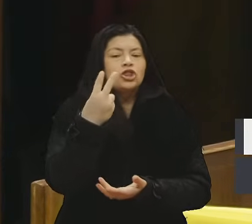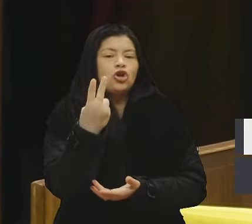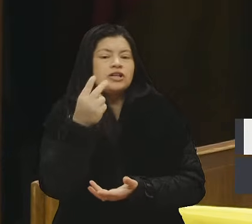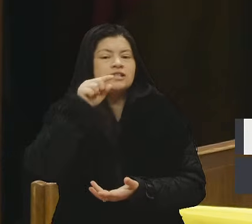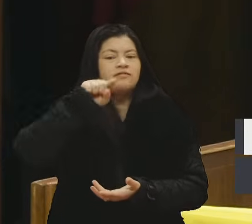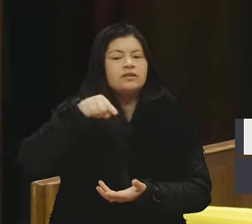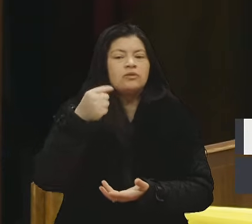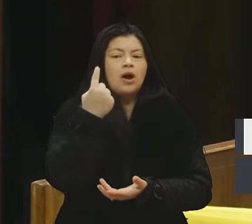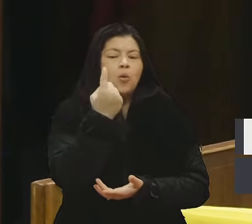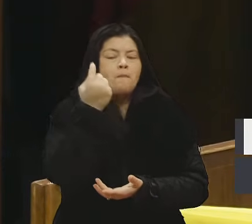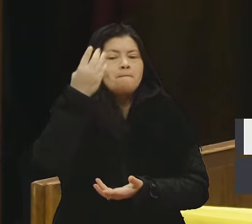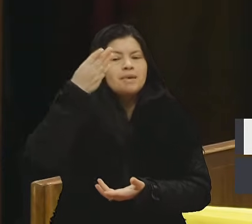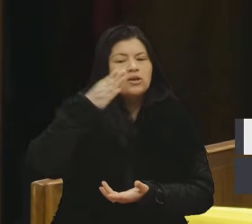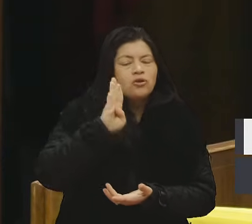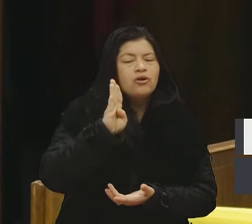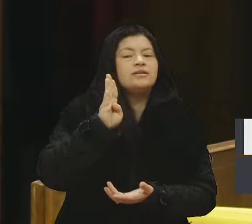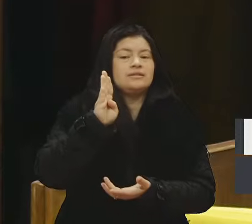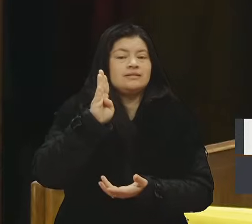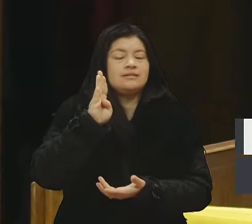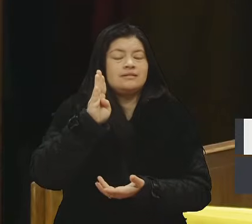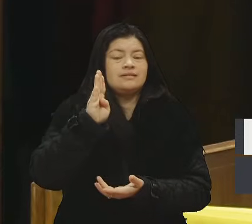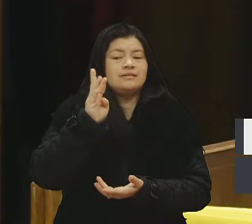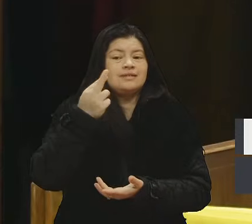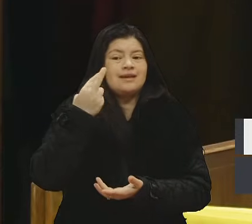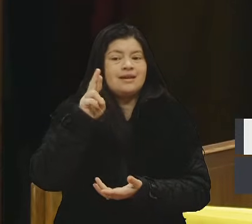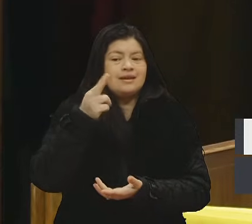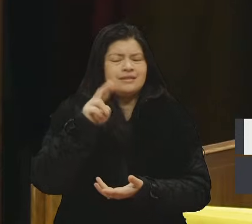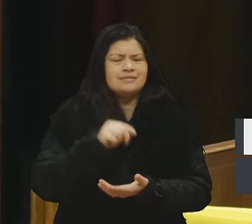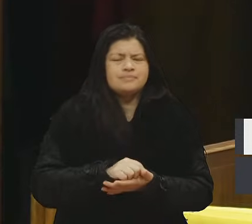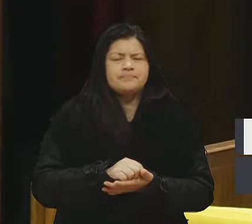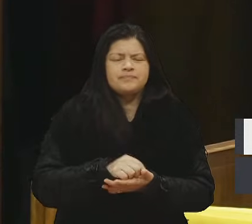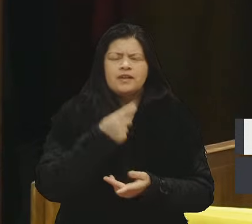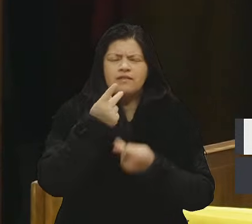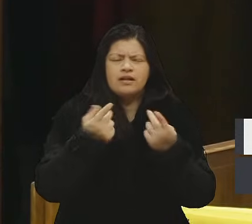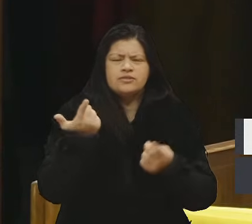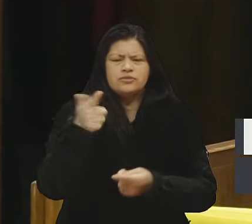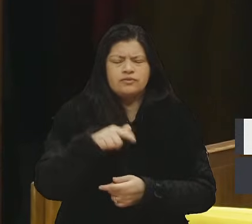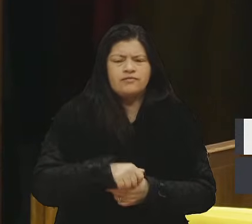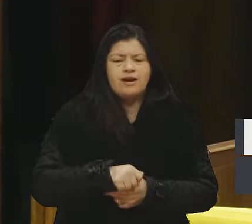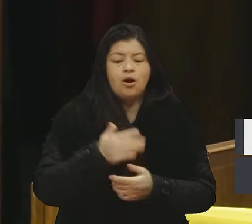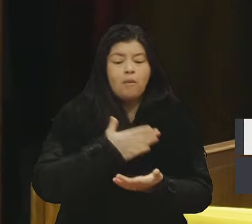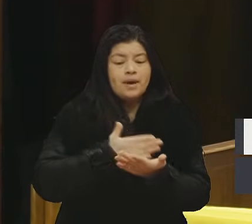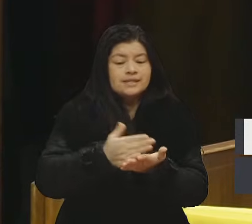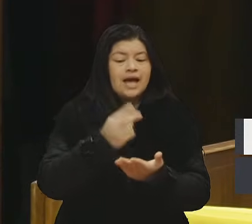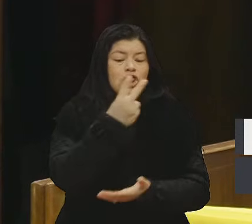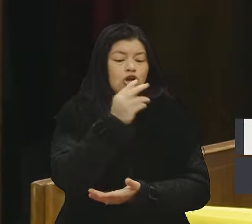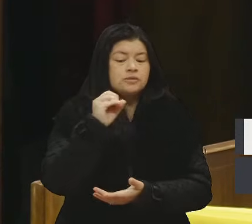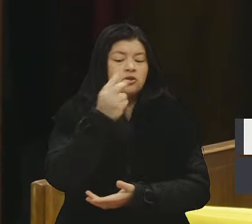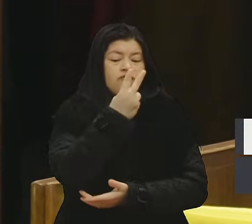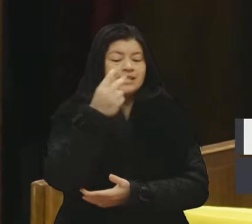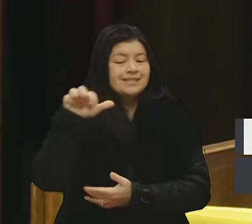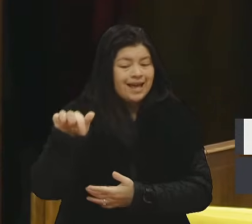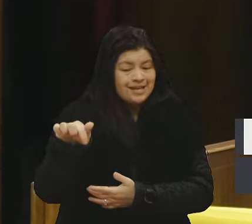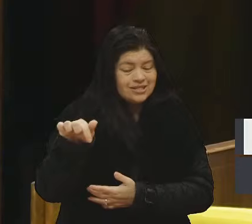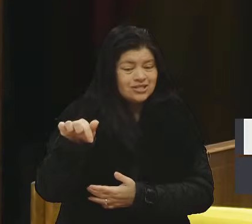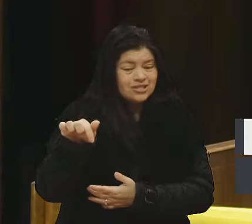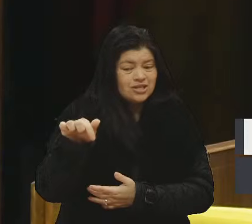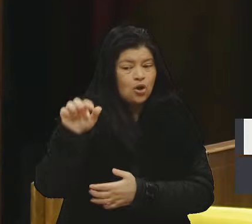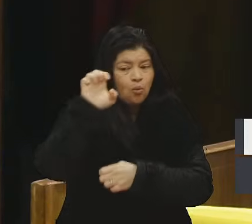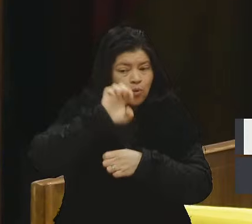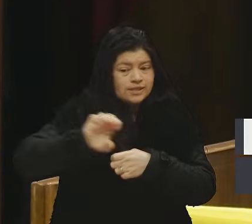192,1 milhões de reais. Vou repetir, porque vocês não entenderam. A partir de 2027, o